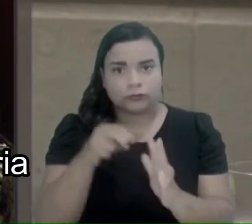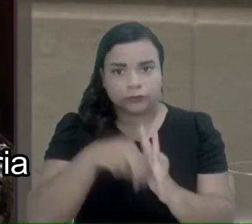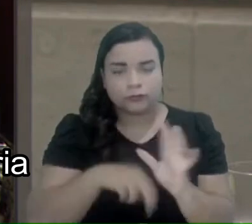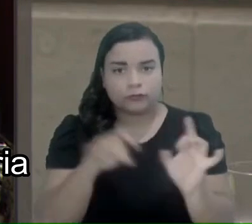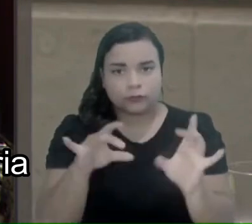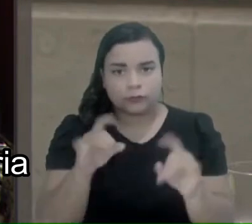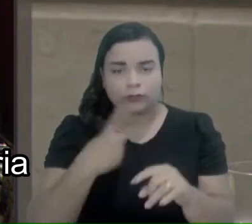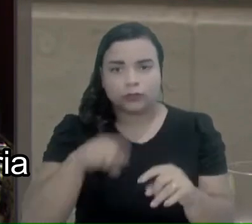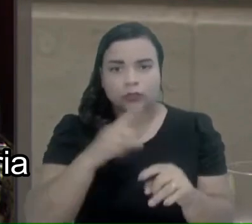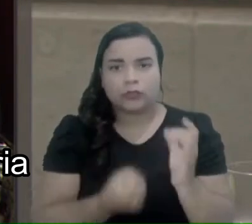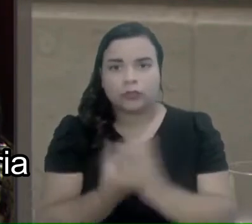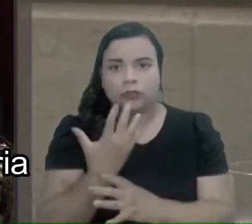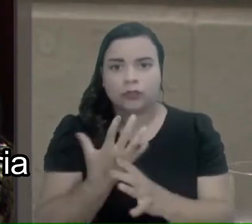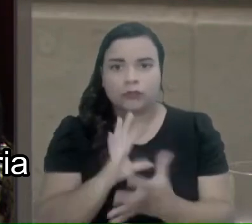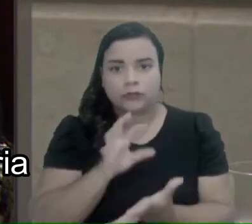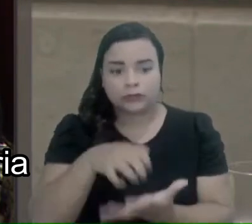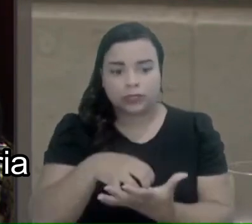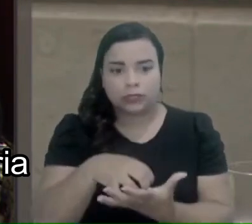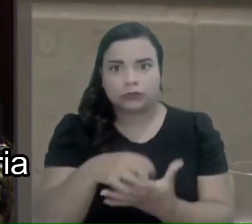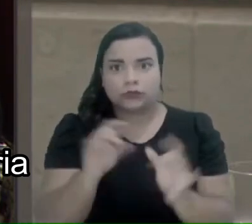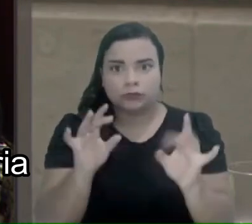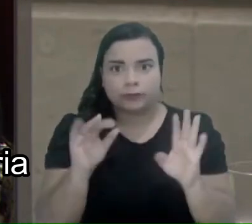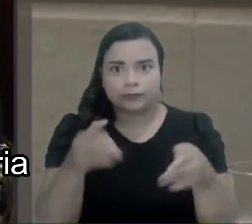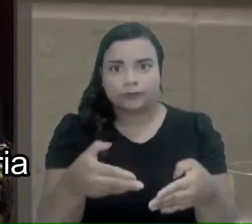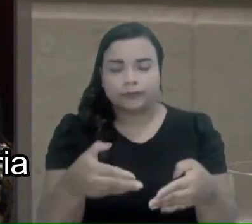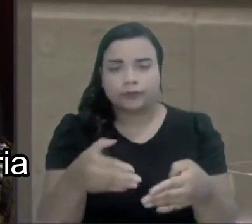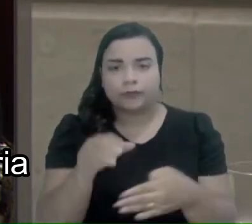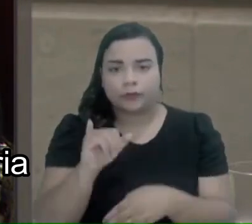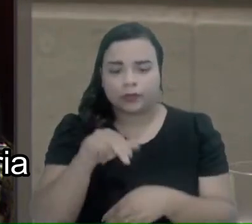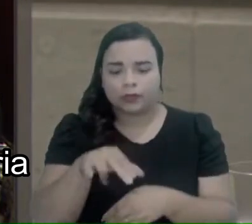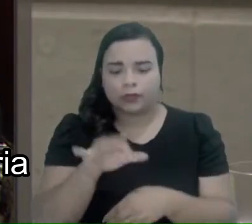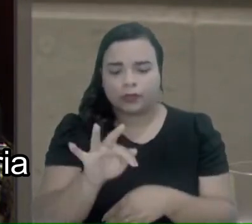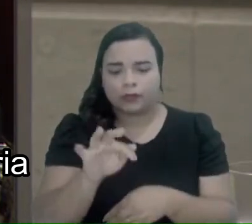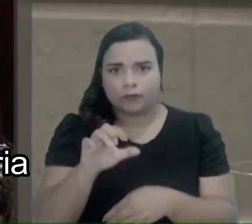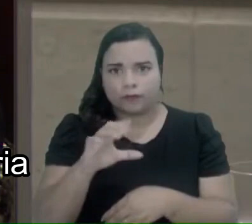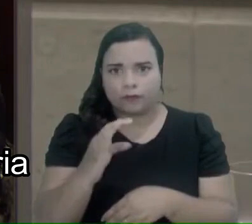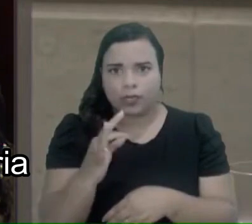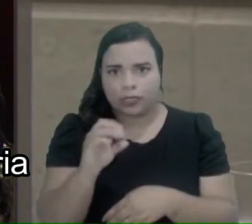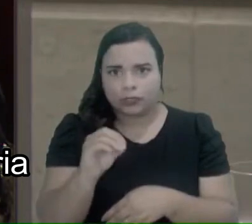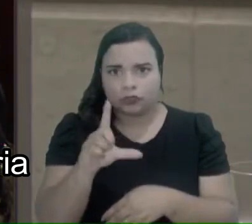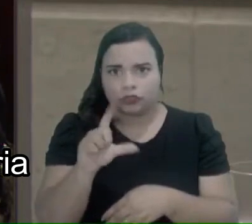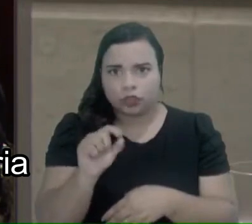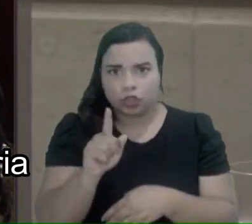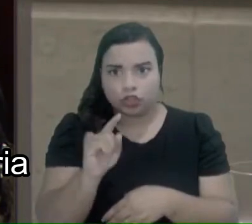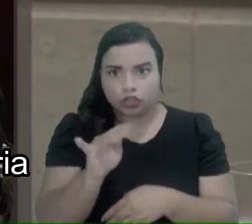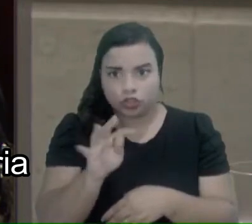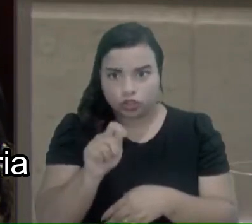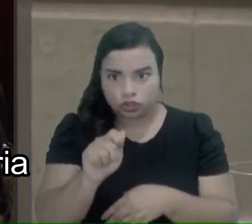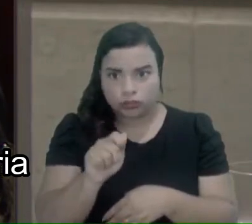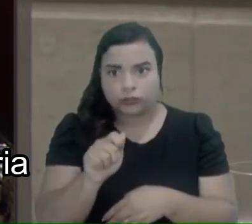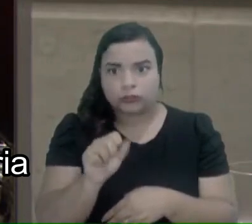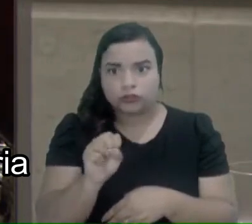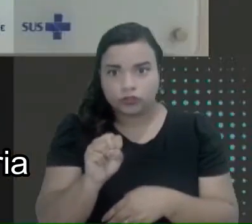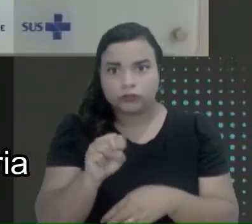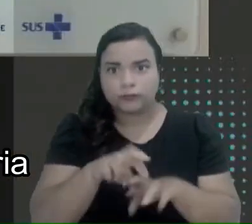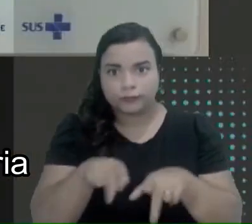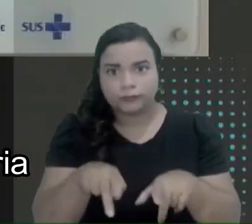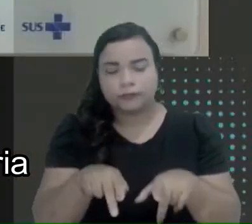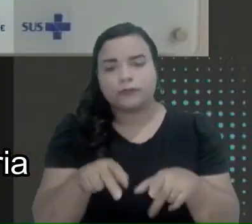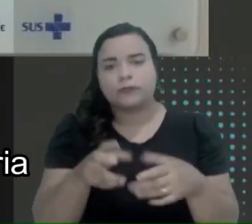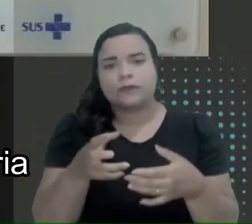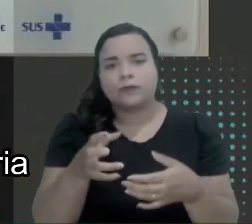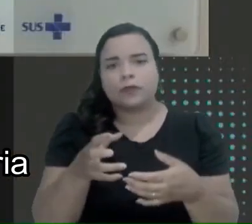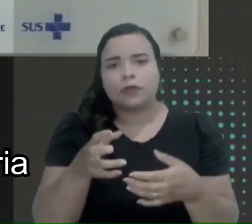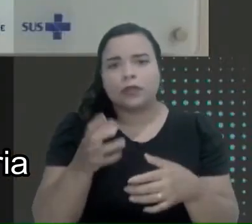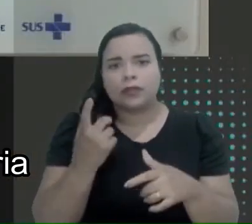Centro Especializado em Infectologia, onde infectologistas, pneumologistas, hepatologistas trabalham com os pacientes mais complicados que a atenção